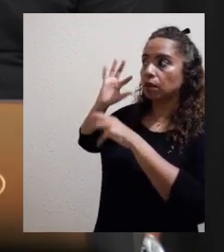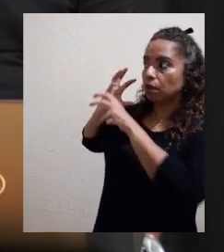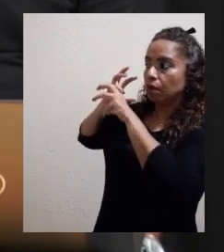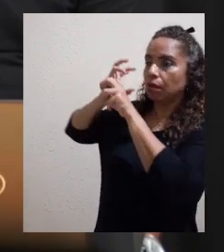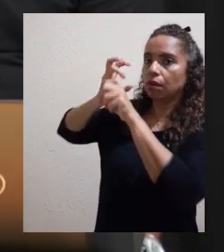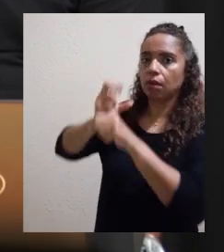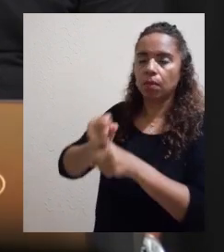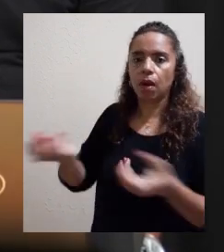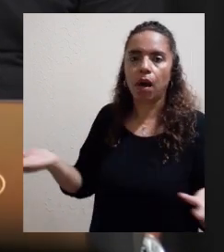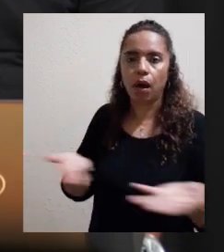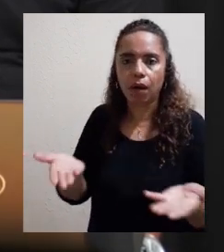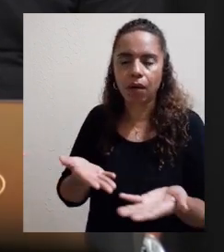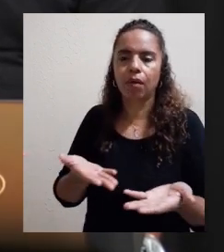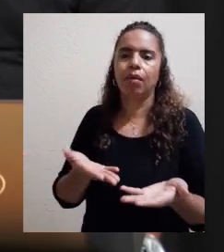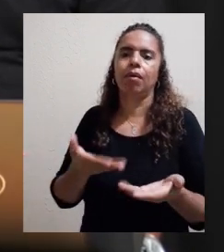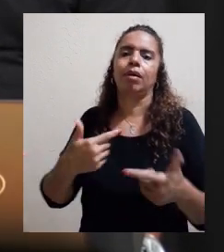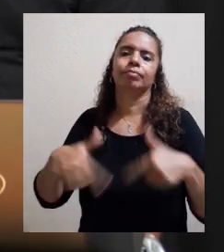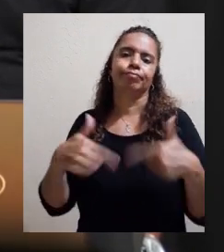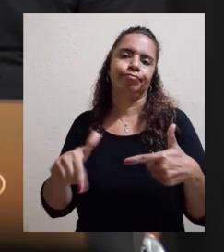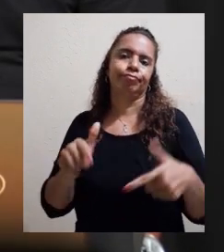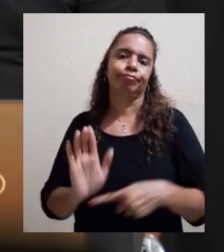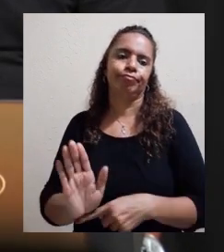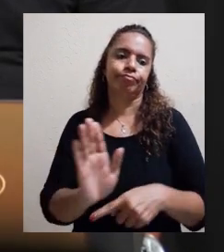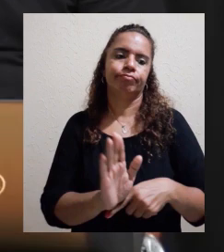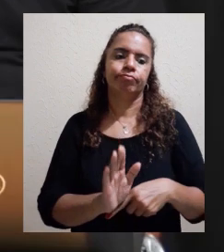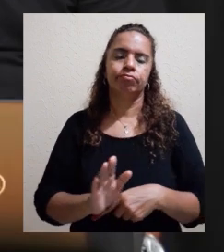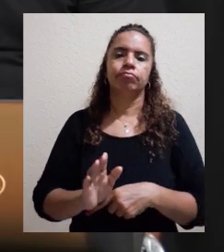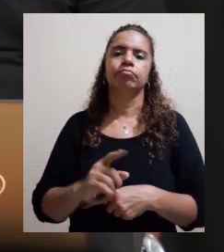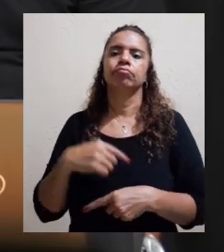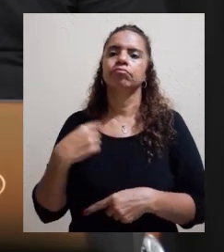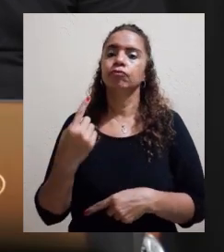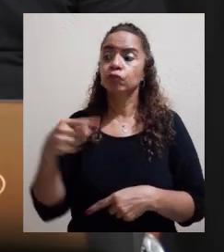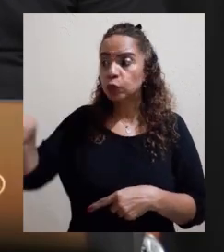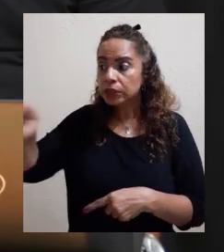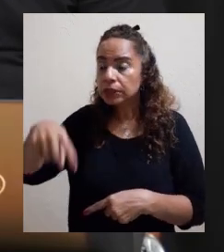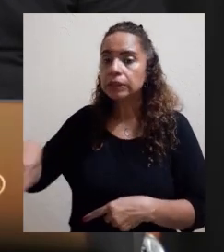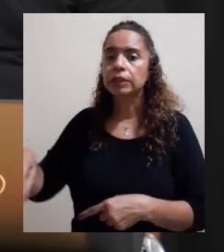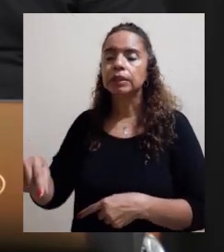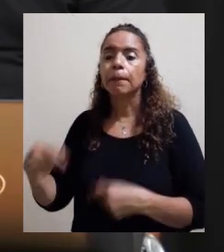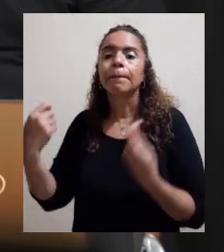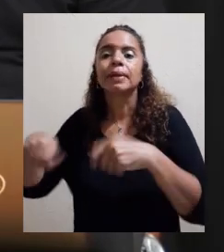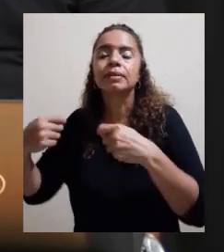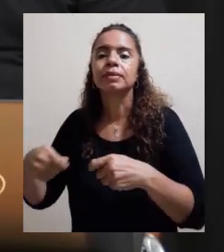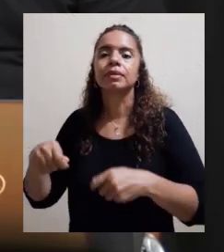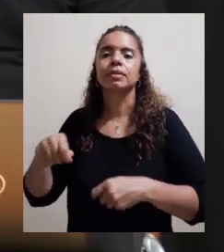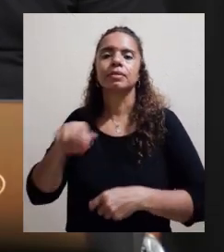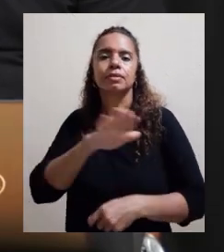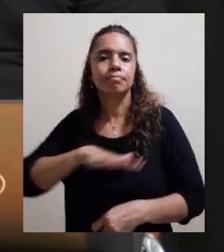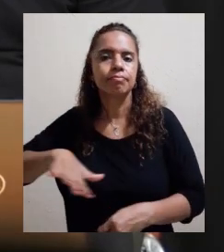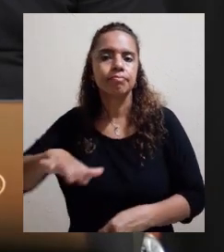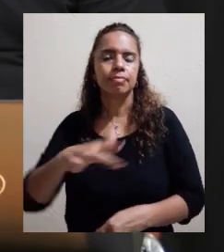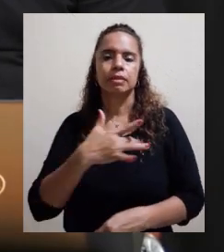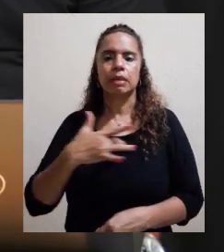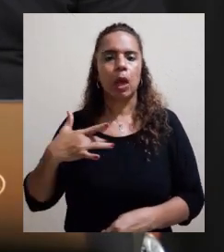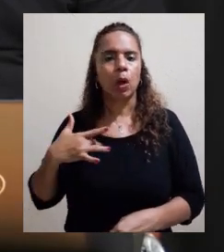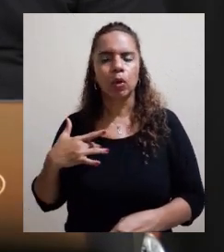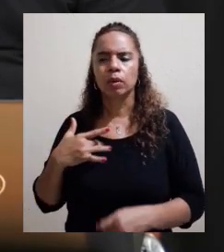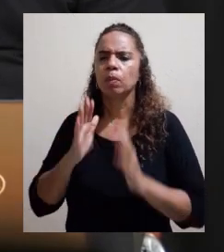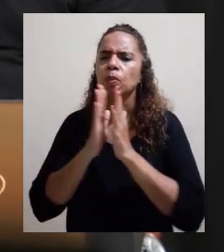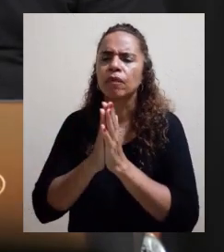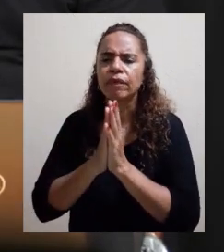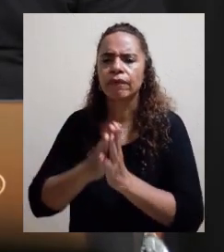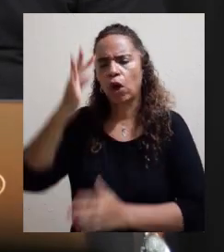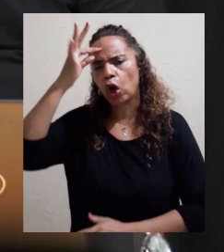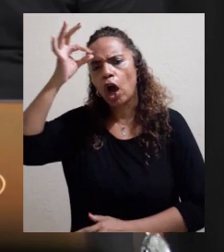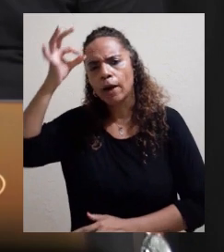porque as coisas dependem em grande parte de nós. Então você que vai depender do serviço de saúde, seja ele público, seja ele privado, mostra um